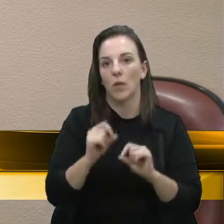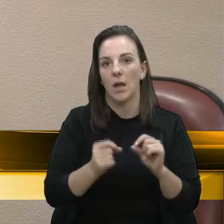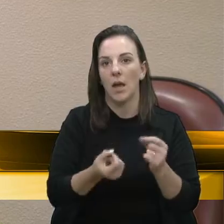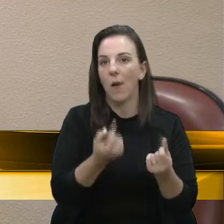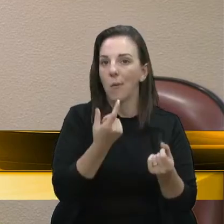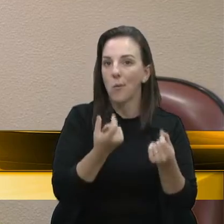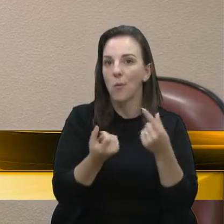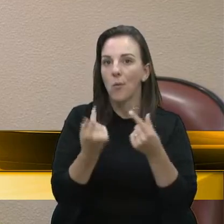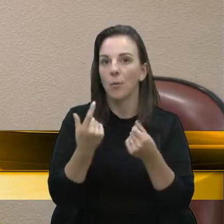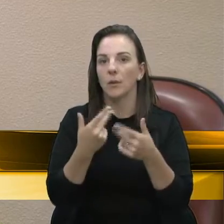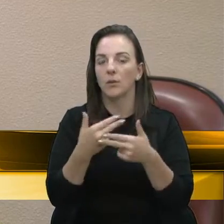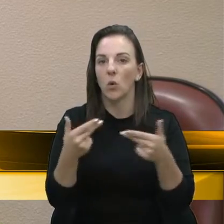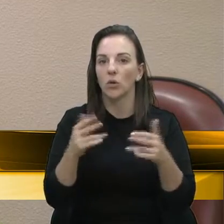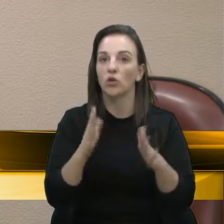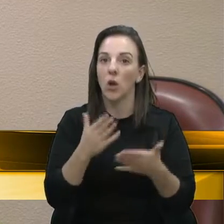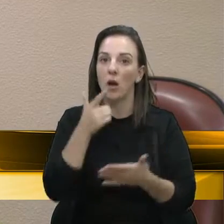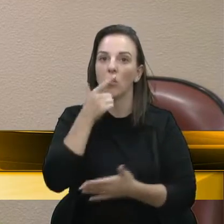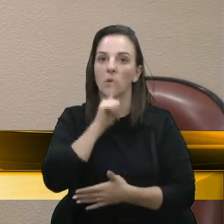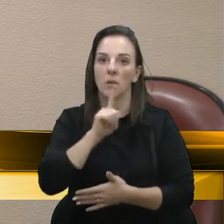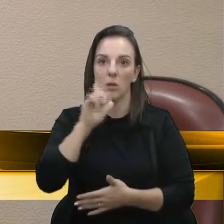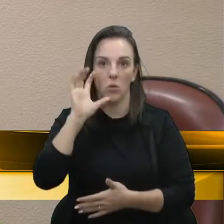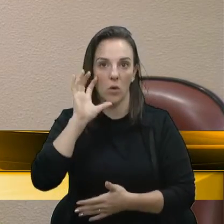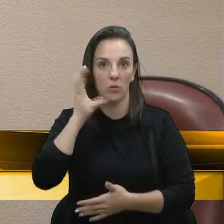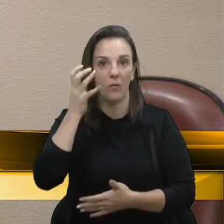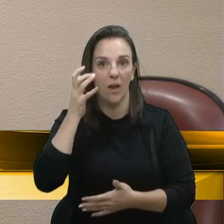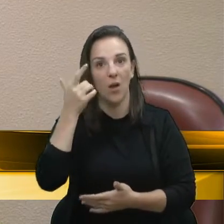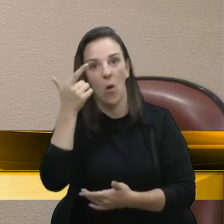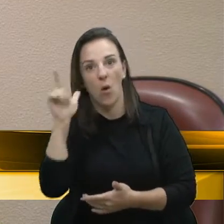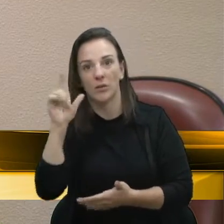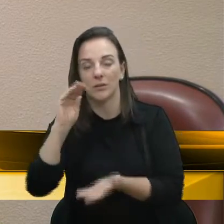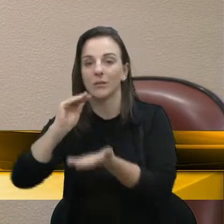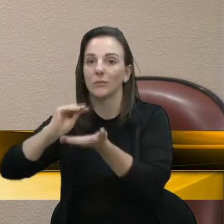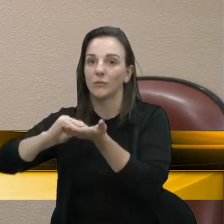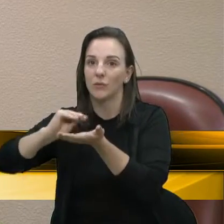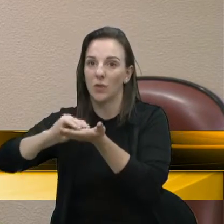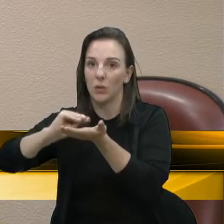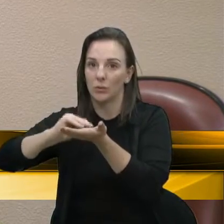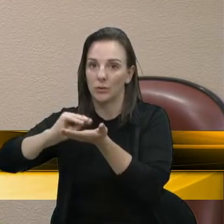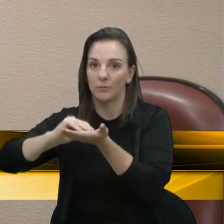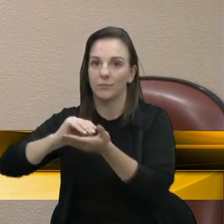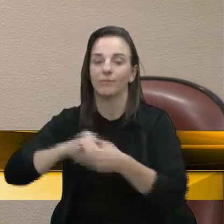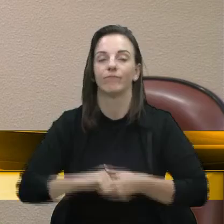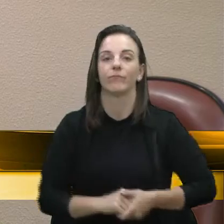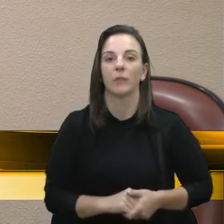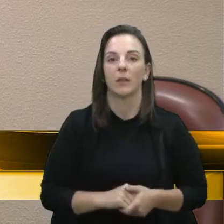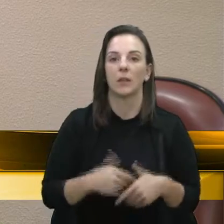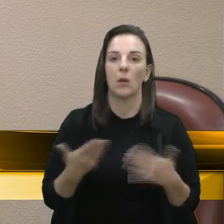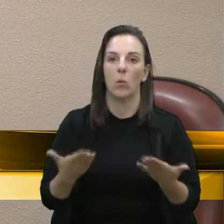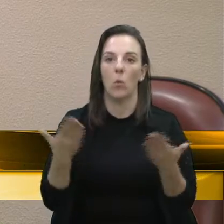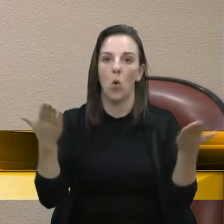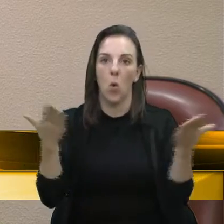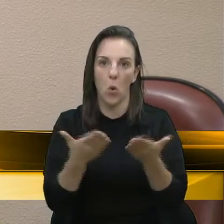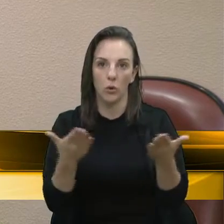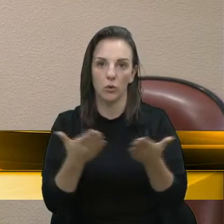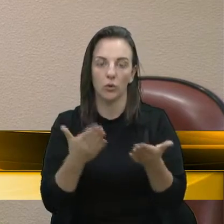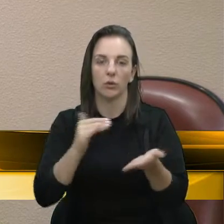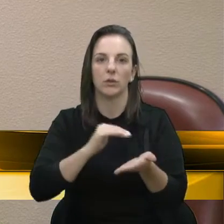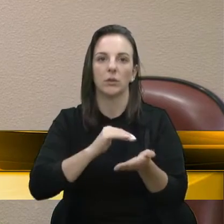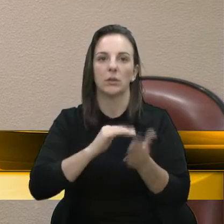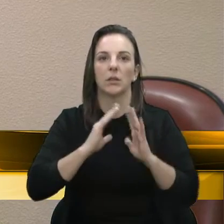possibilidades aí de solução, outras ainda não. Então, o que está acontecendo? Hoje, a Secretaria Municipal de Saúde deve